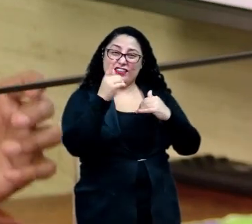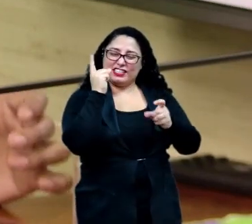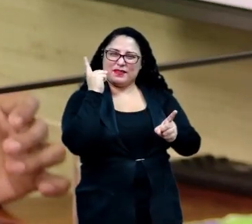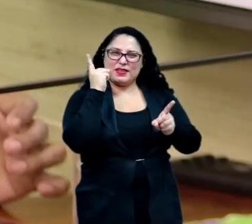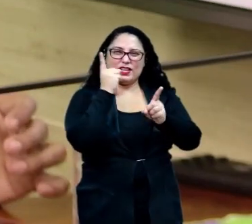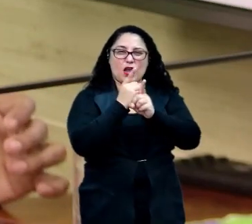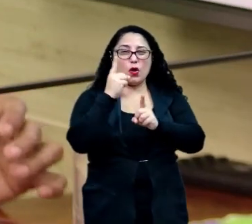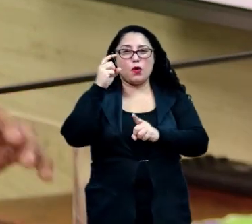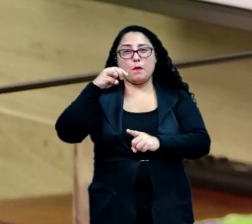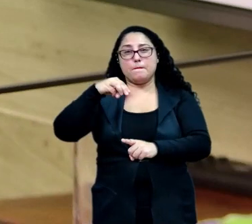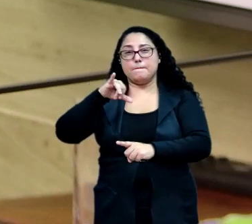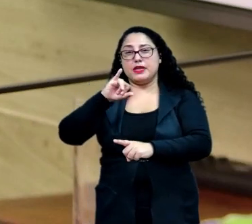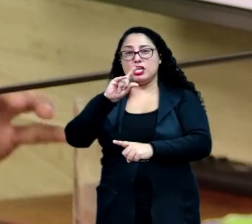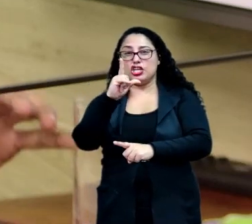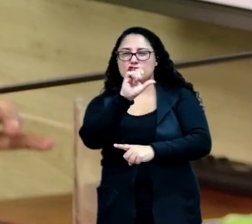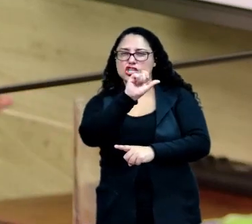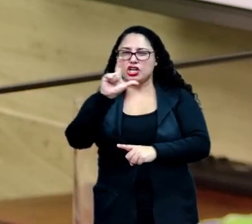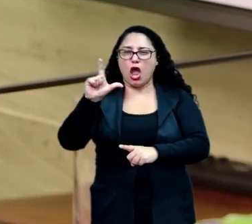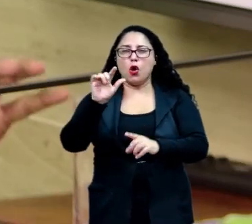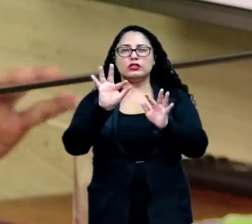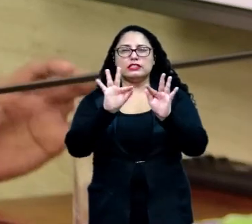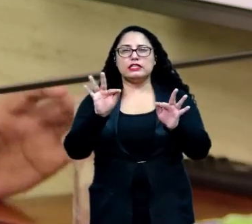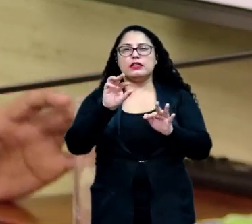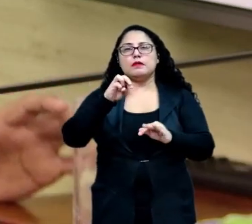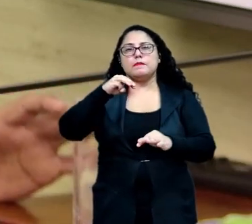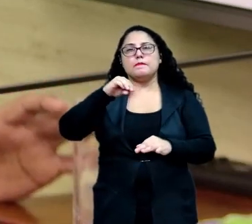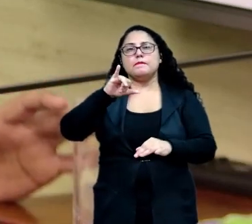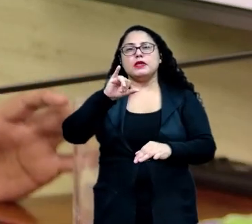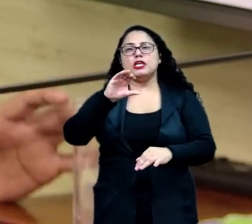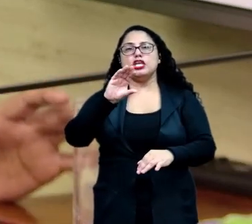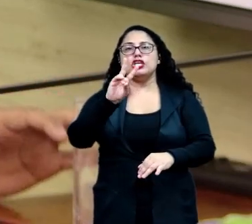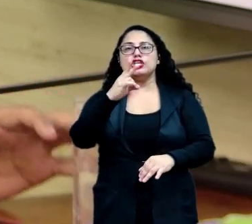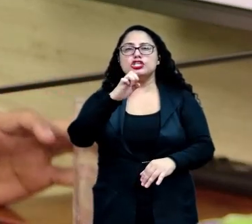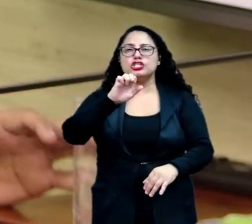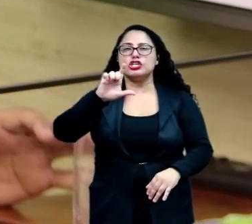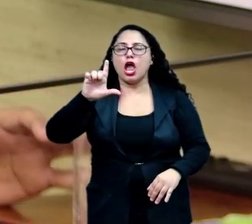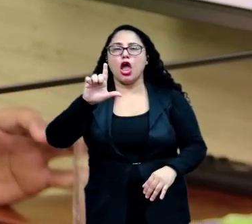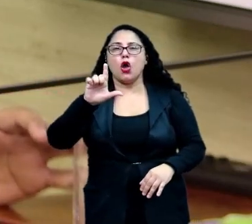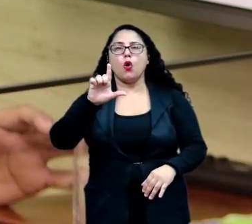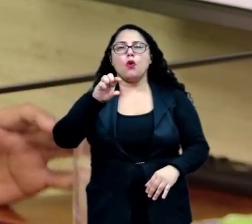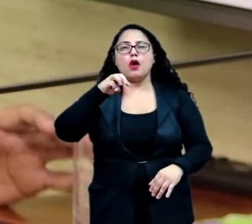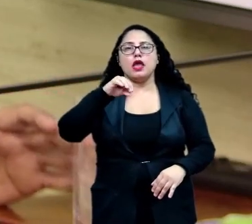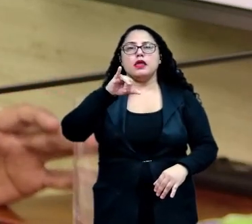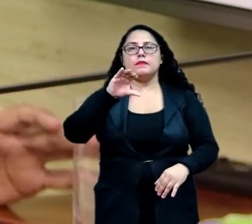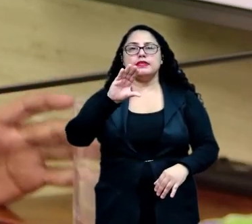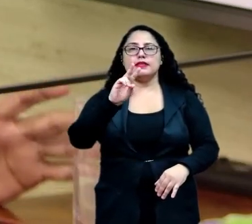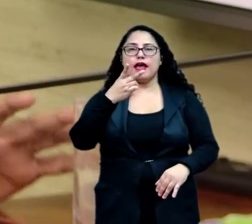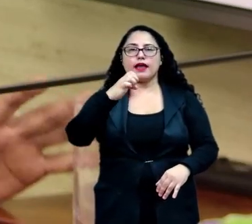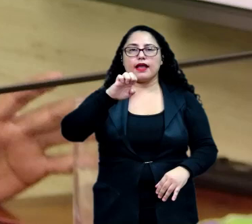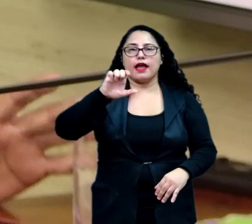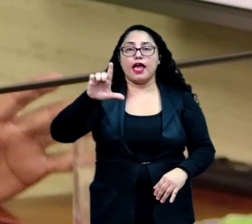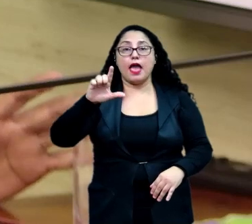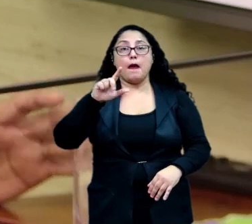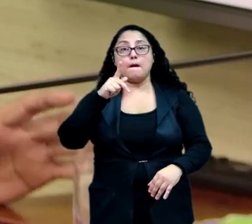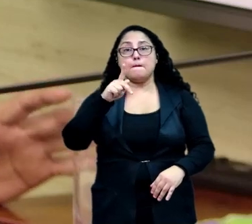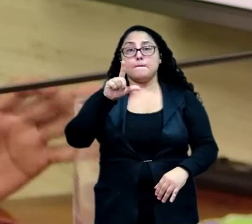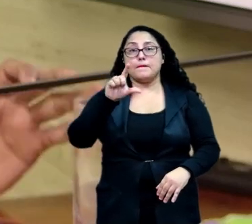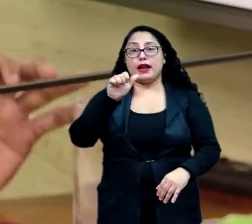acha como Michel. É super simples, o Michel, como se fala, M-I-C-H-E-L, e o